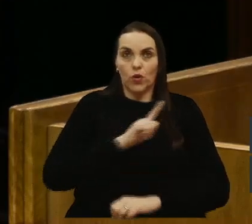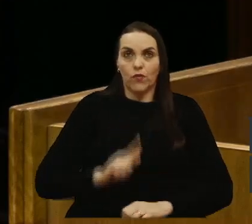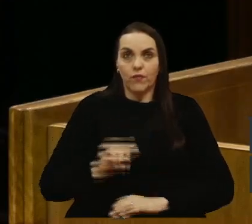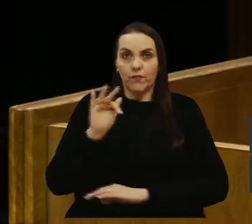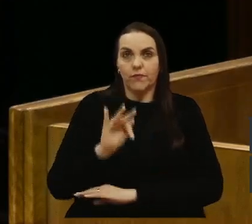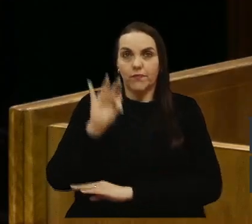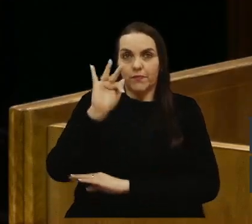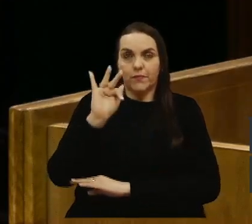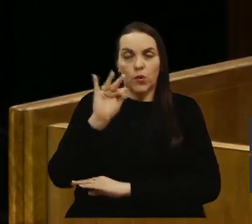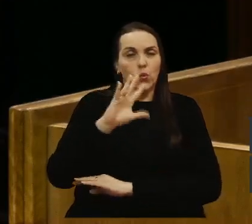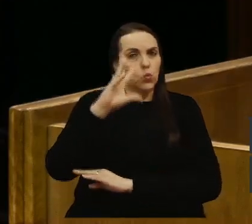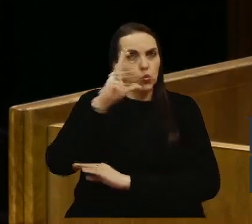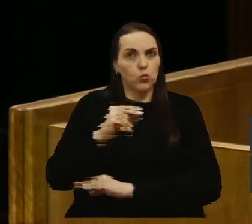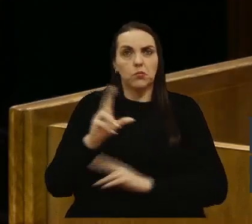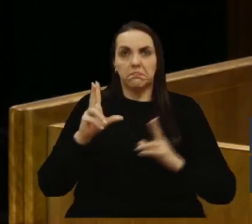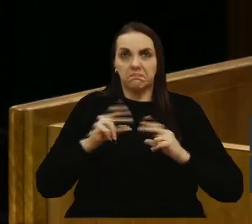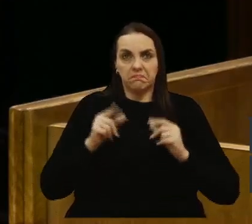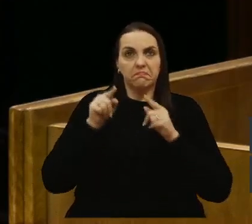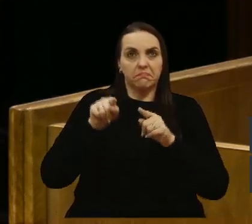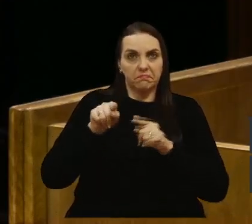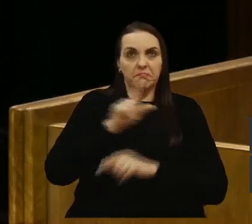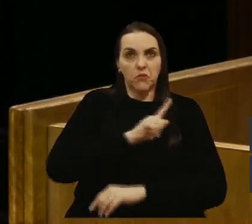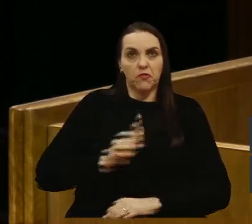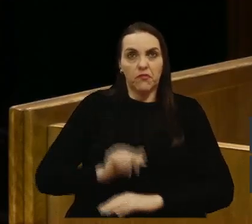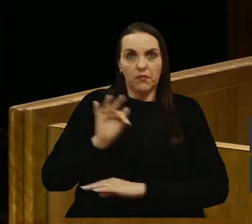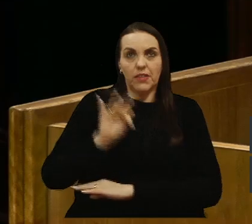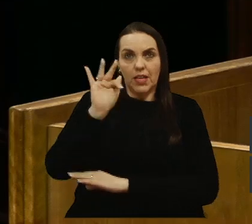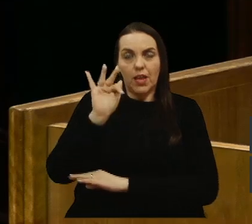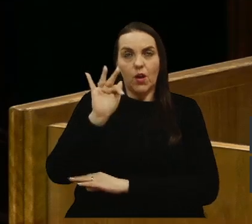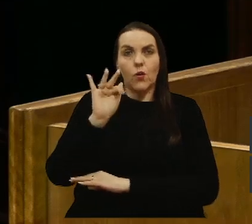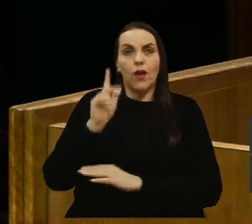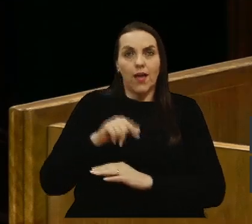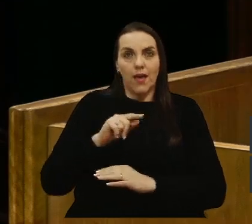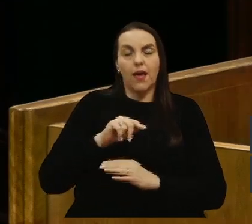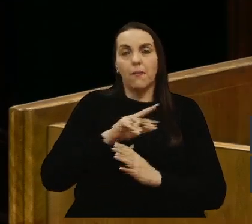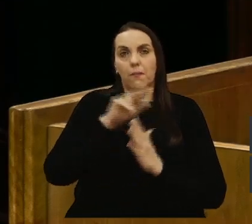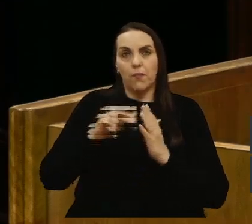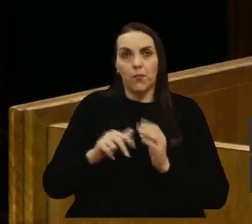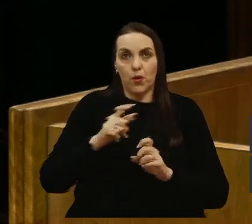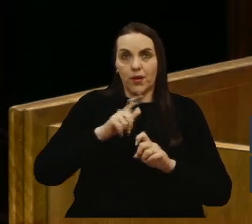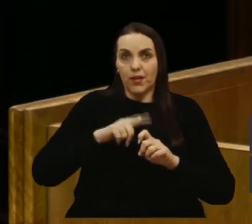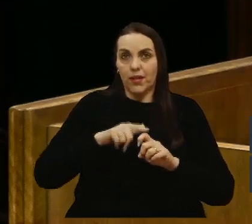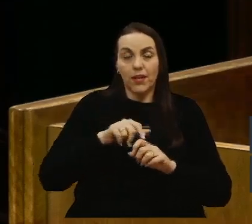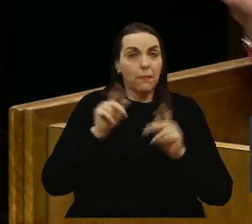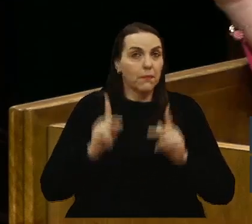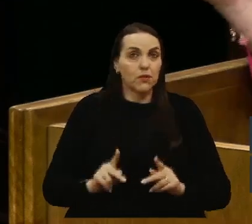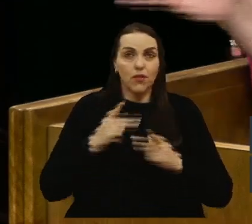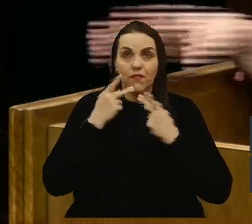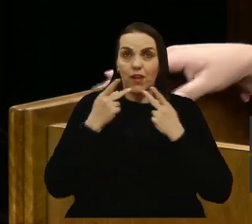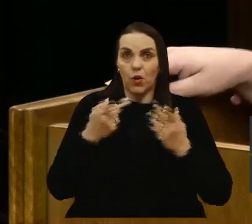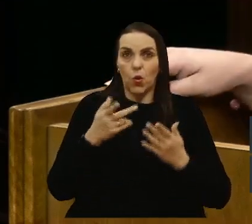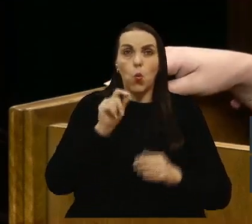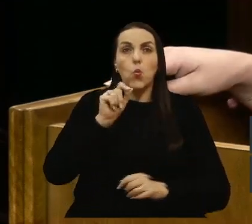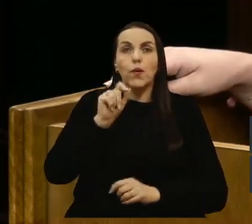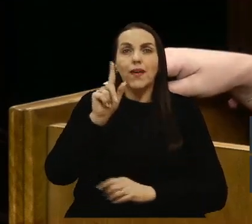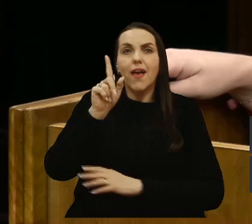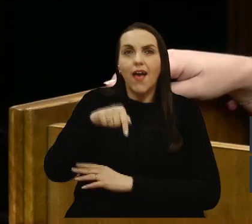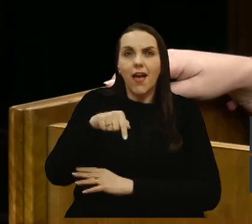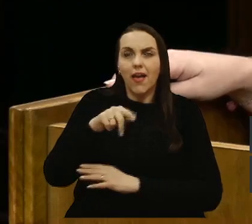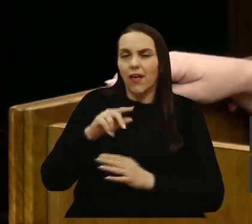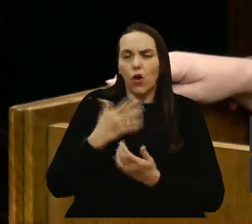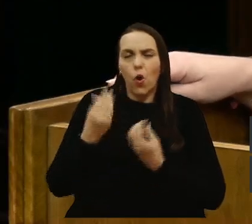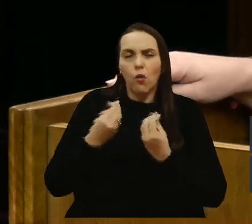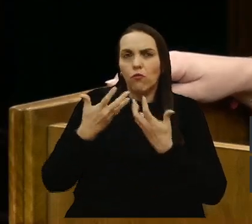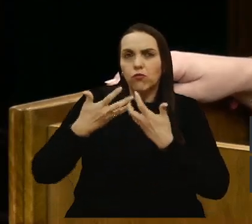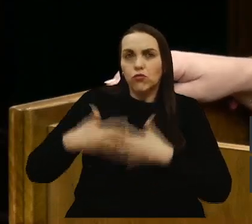todo o mérito ao governo federal, pela questão da policlínica, ninguém veio a público dizer o que era a policlínica. Eu